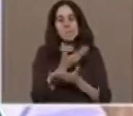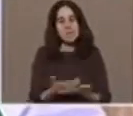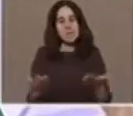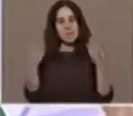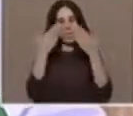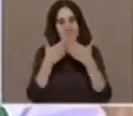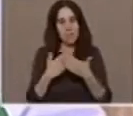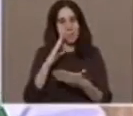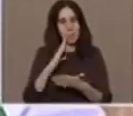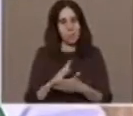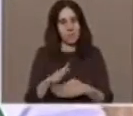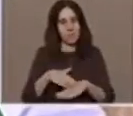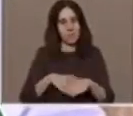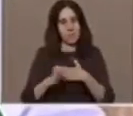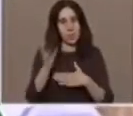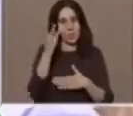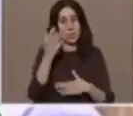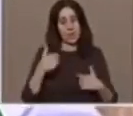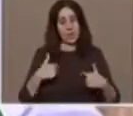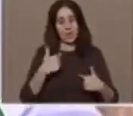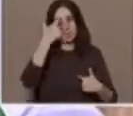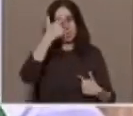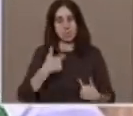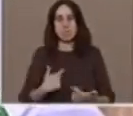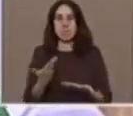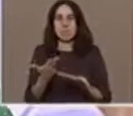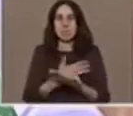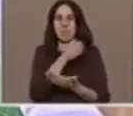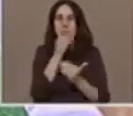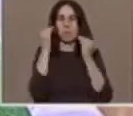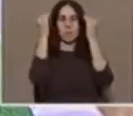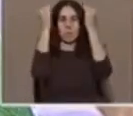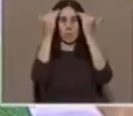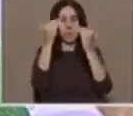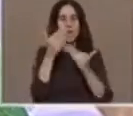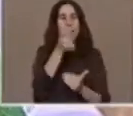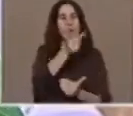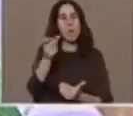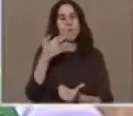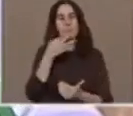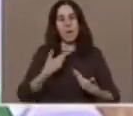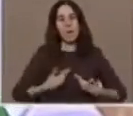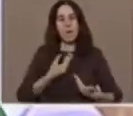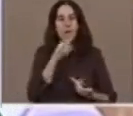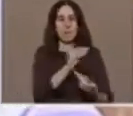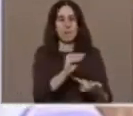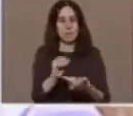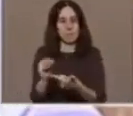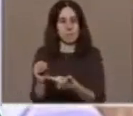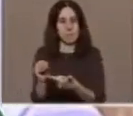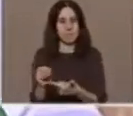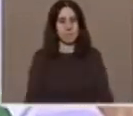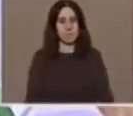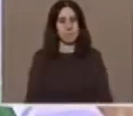qual ele se apresenta como o pão do céu, alimento divino para todos os homens. À luz do